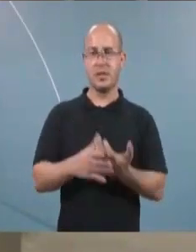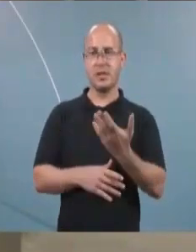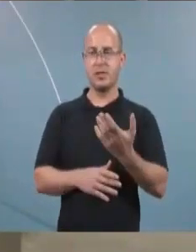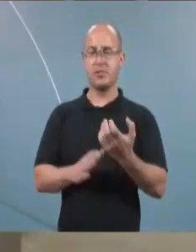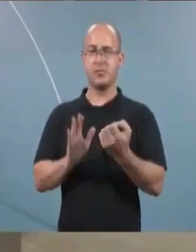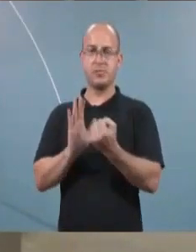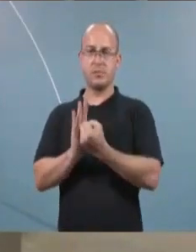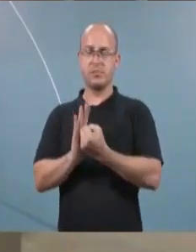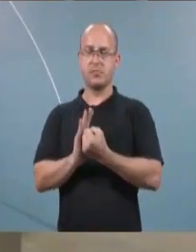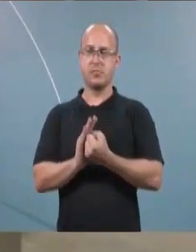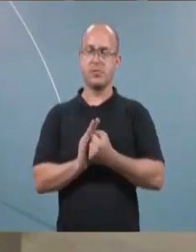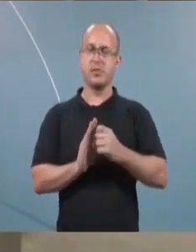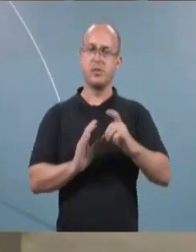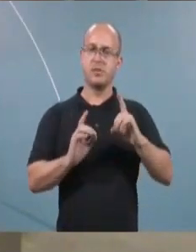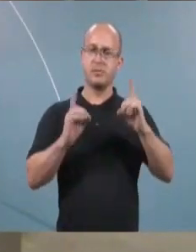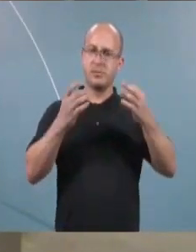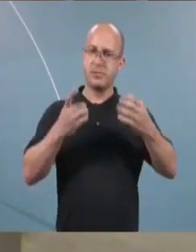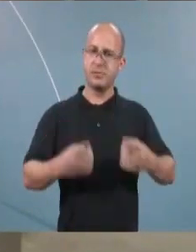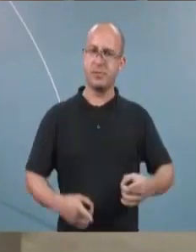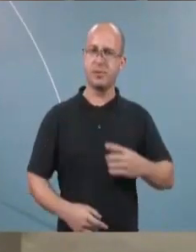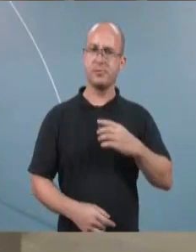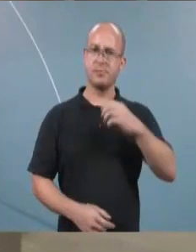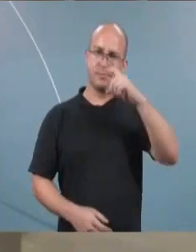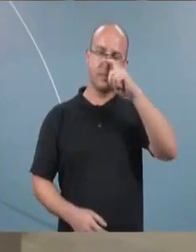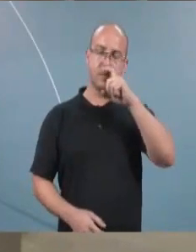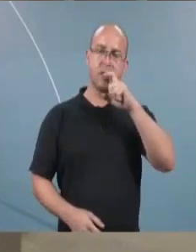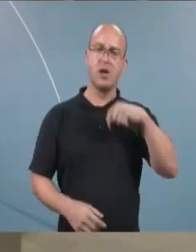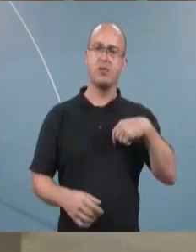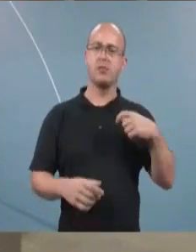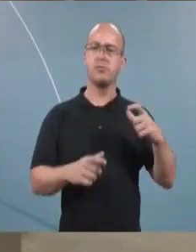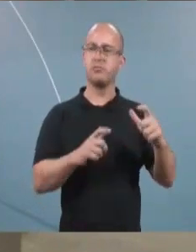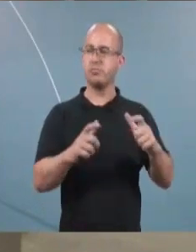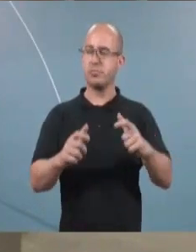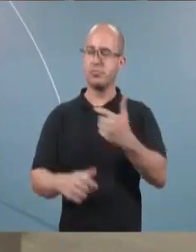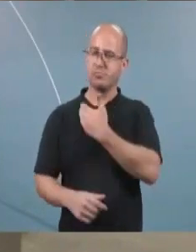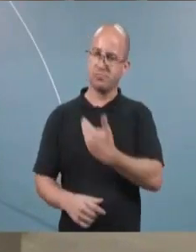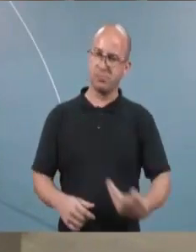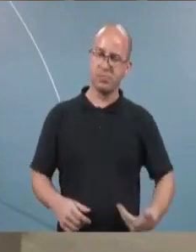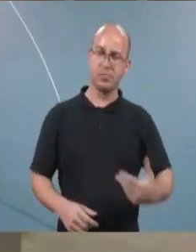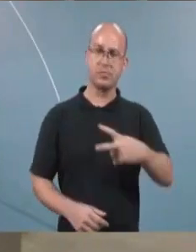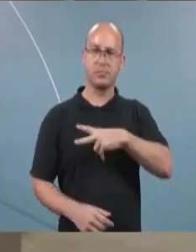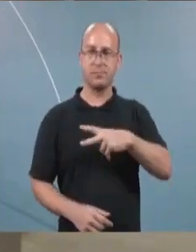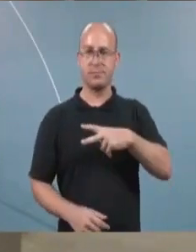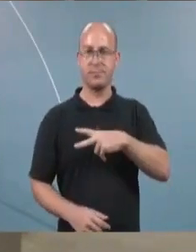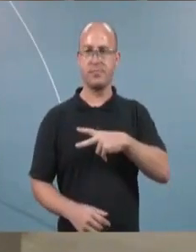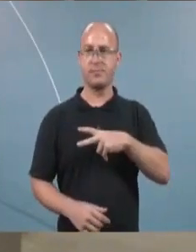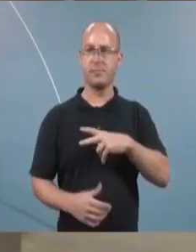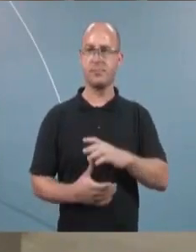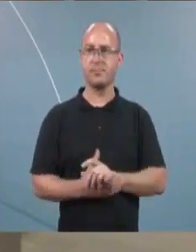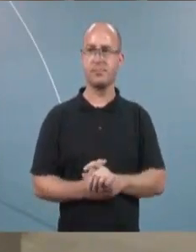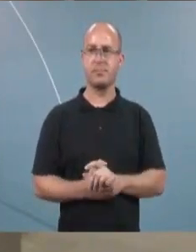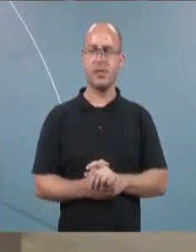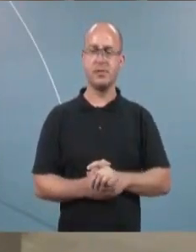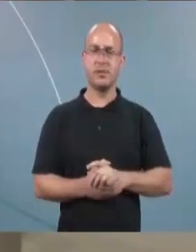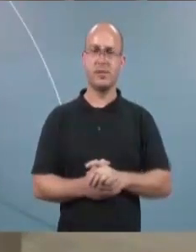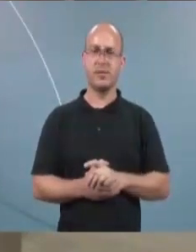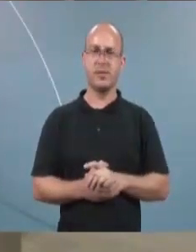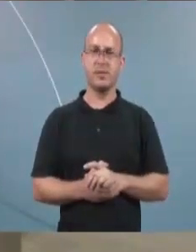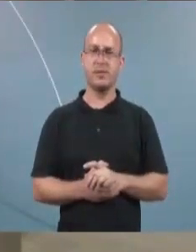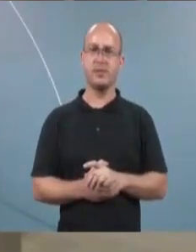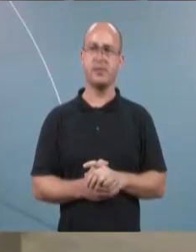dignidade menstrual a ser concedido aos estabelecimentos públicos e privados que promova medidas